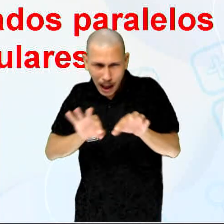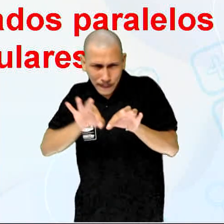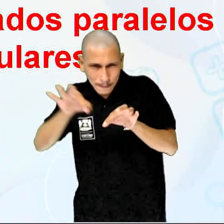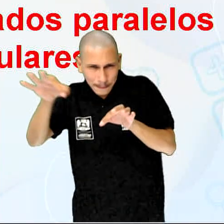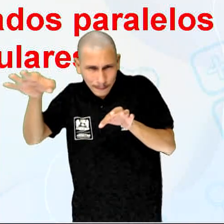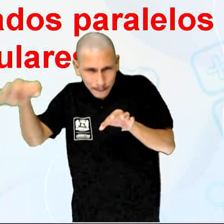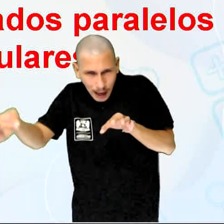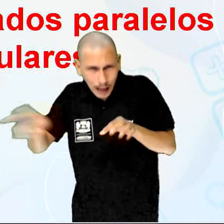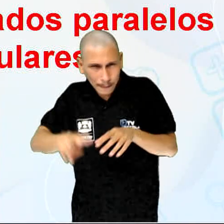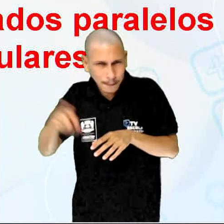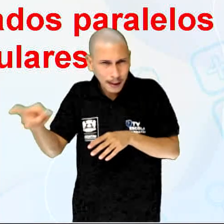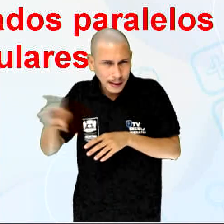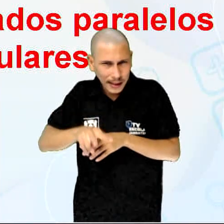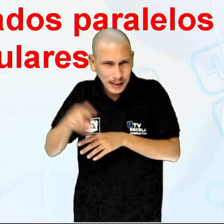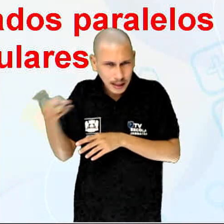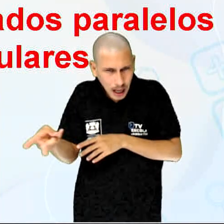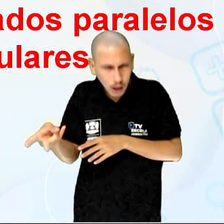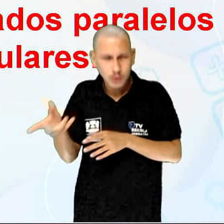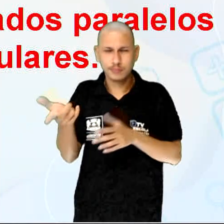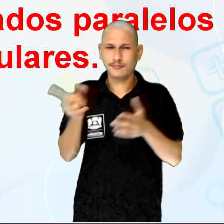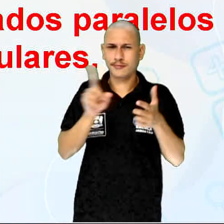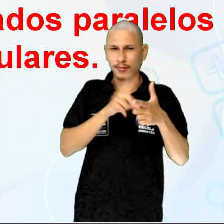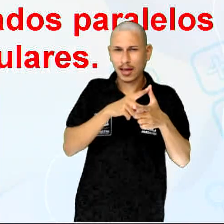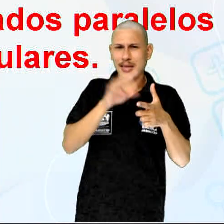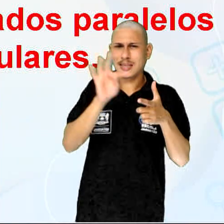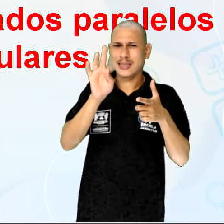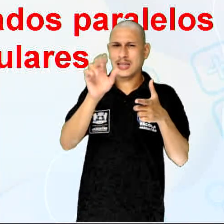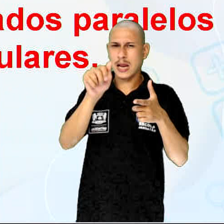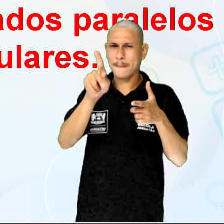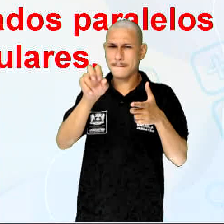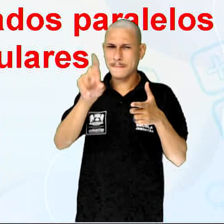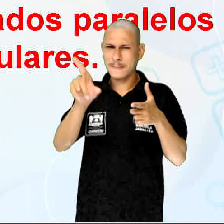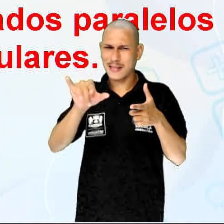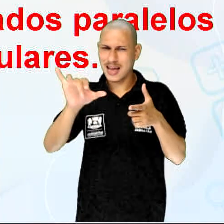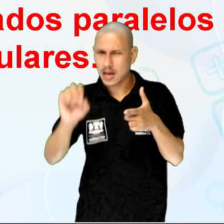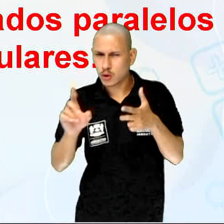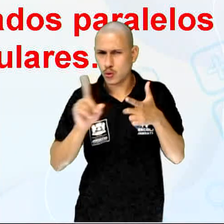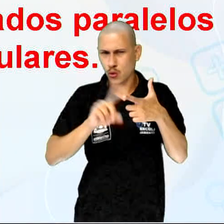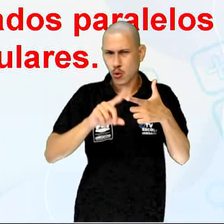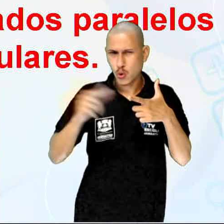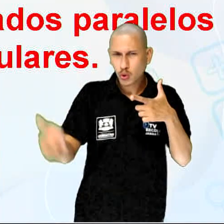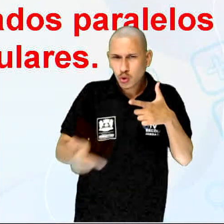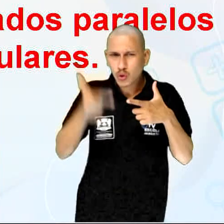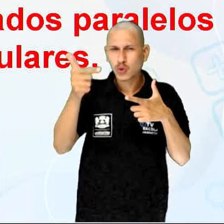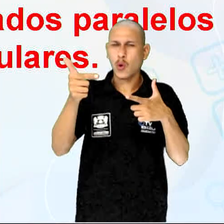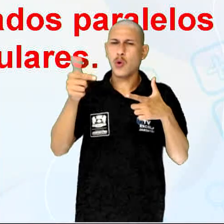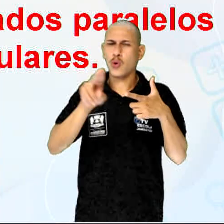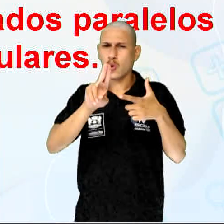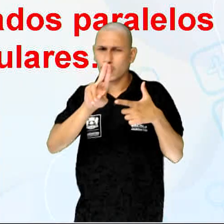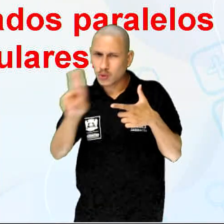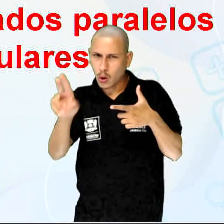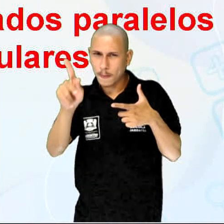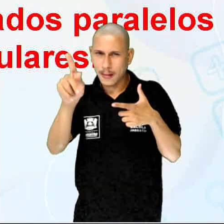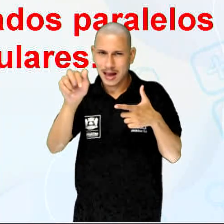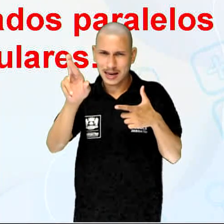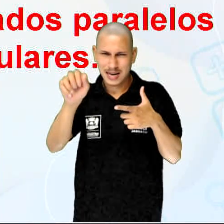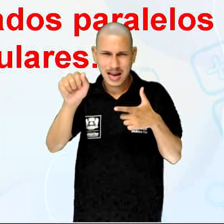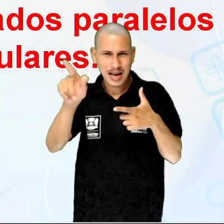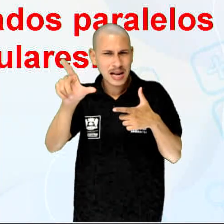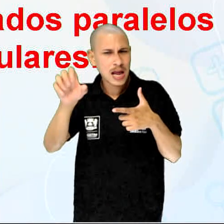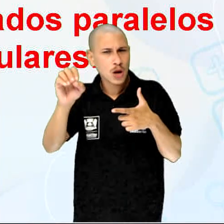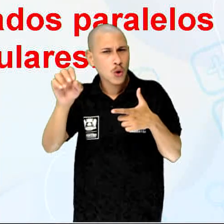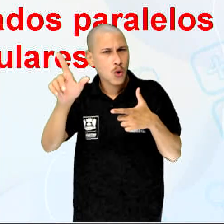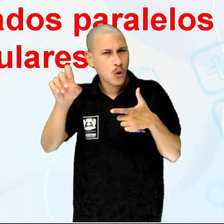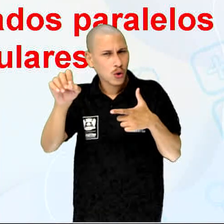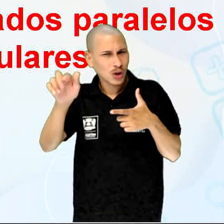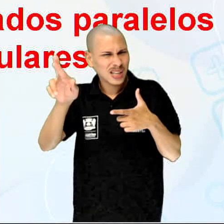lados paralelos, ele é chamado de trapézio. Se ele tiver 2 pares de lados paralelos, ele é chamado de paralelogramo. E se ele